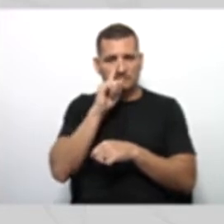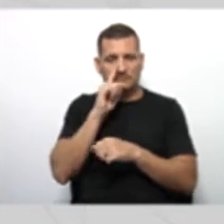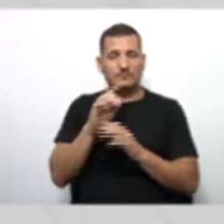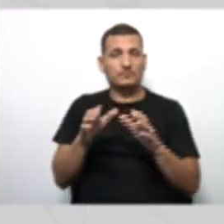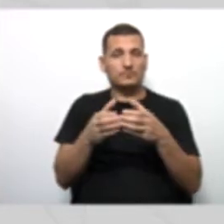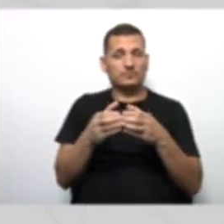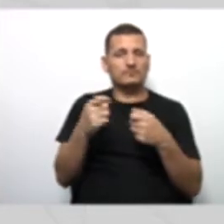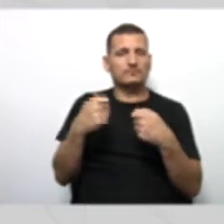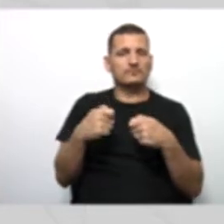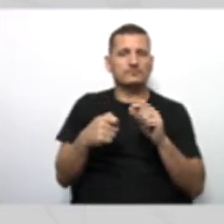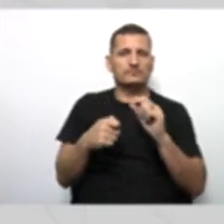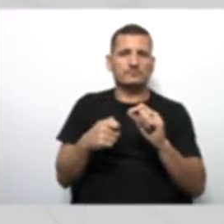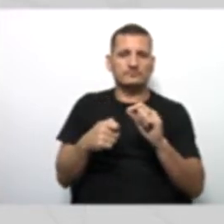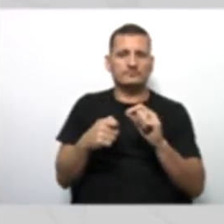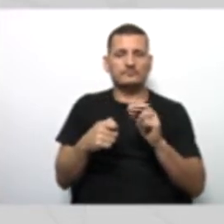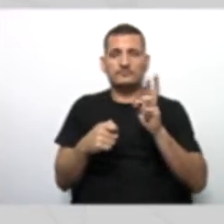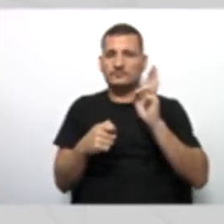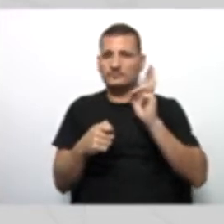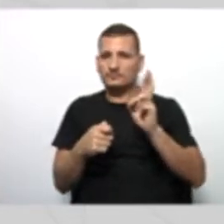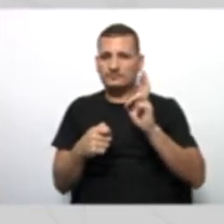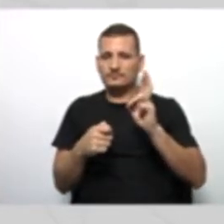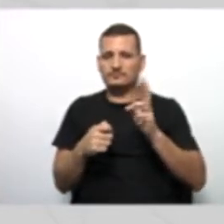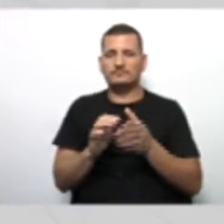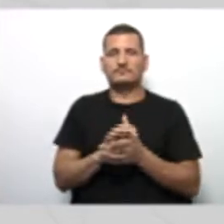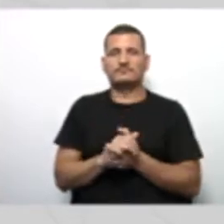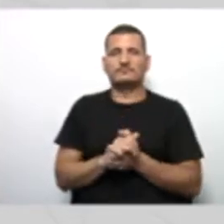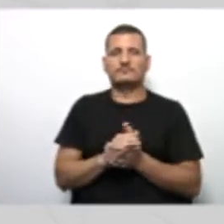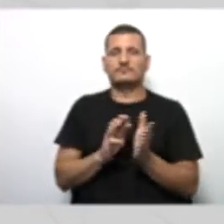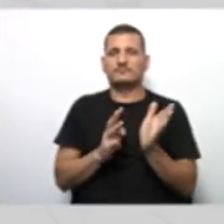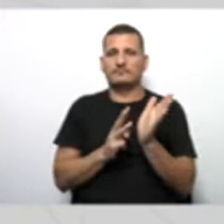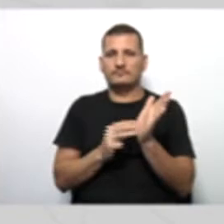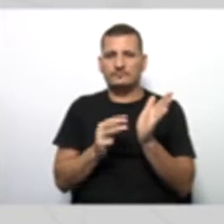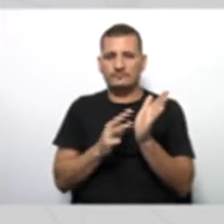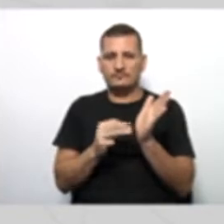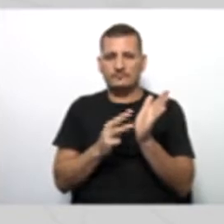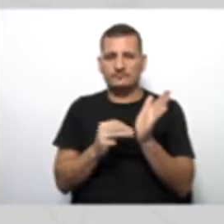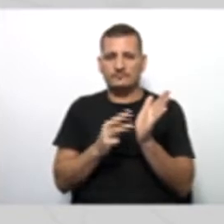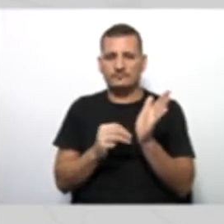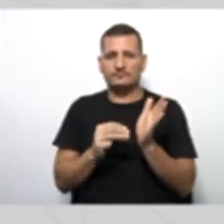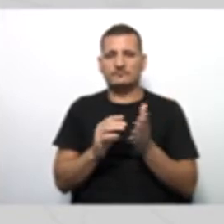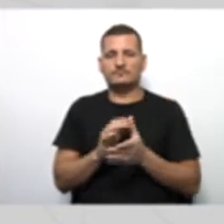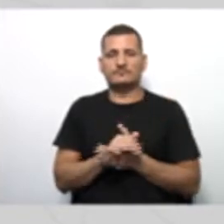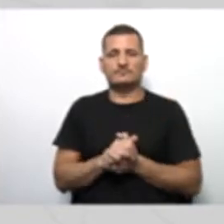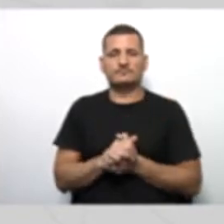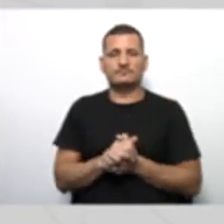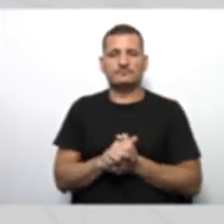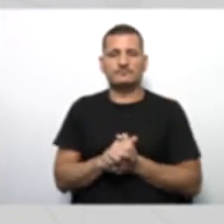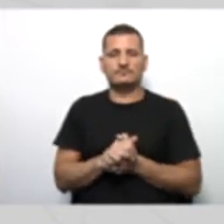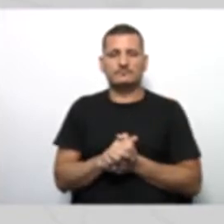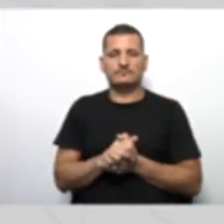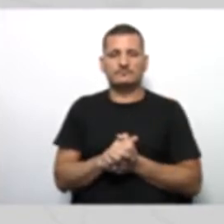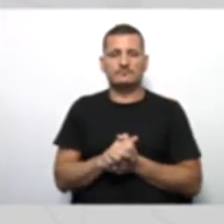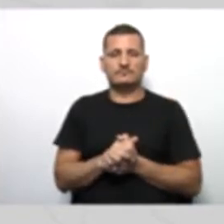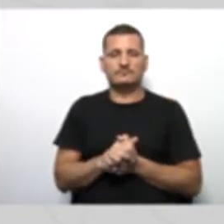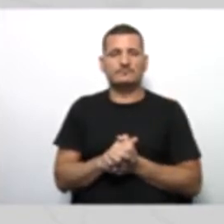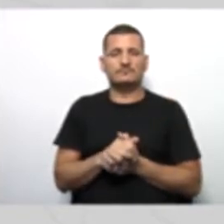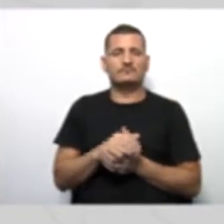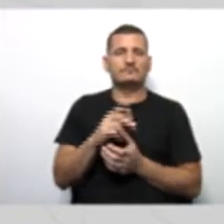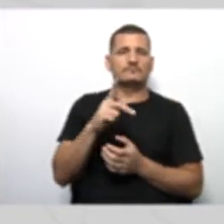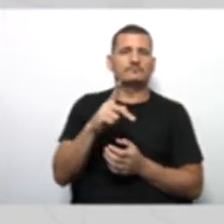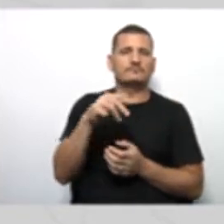definir, a equipe do projeto, tá? A metodologia que você vai utilizar, aí a gente já falou, né? A gente pode usar PMBOK,